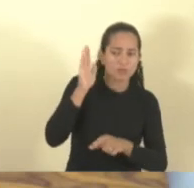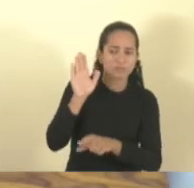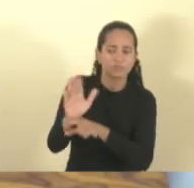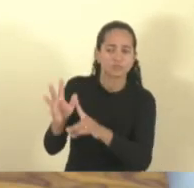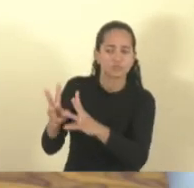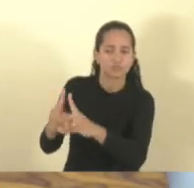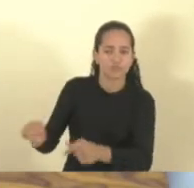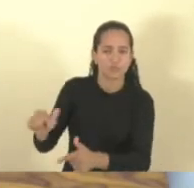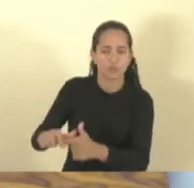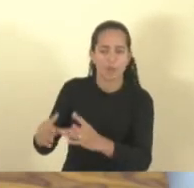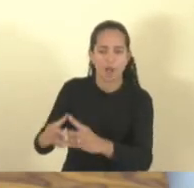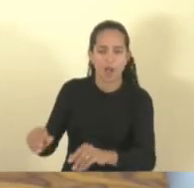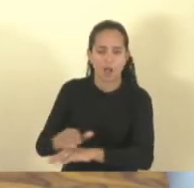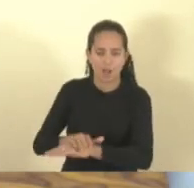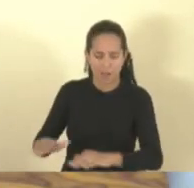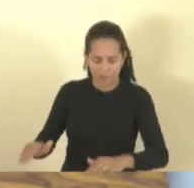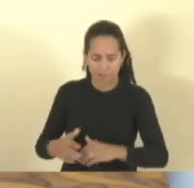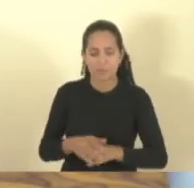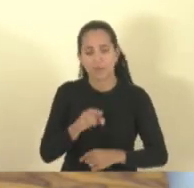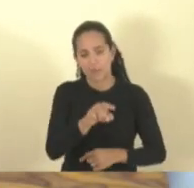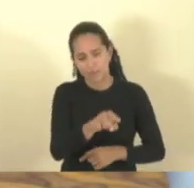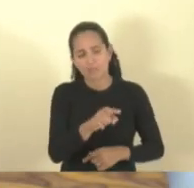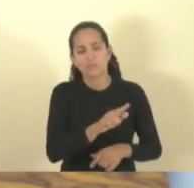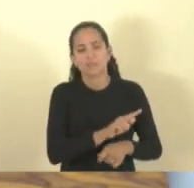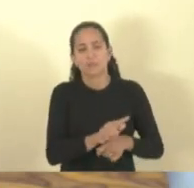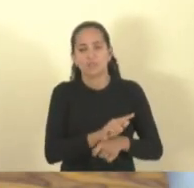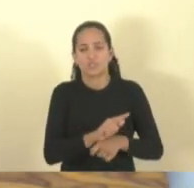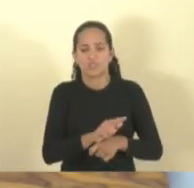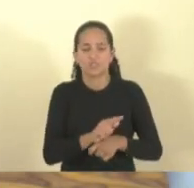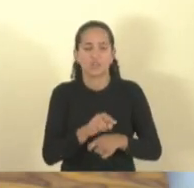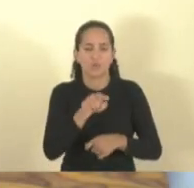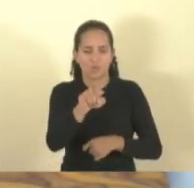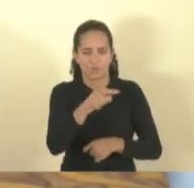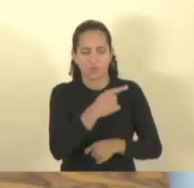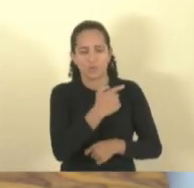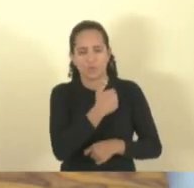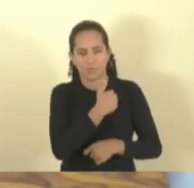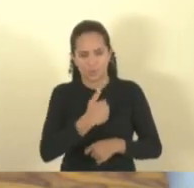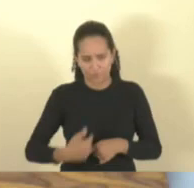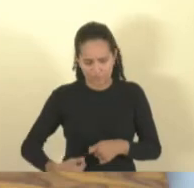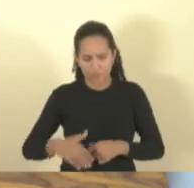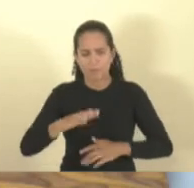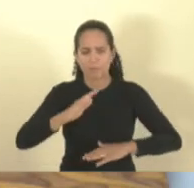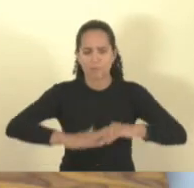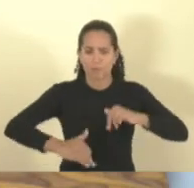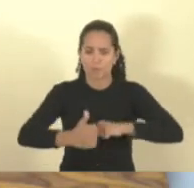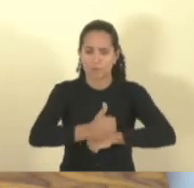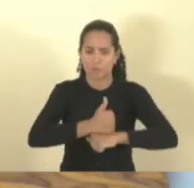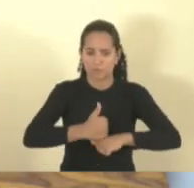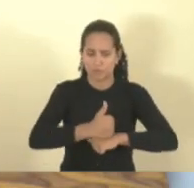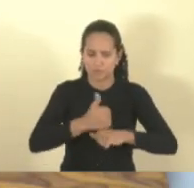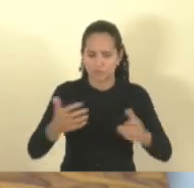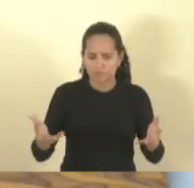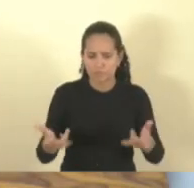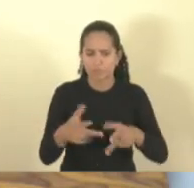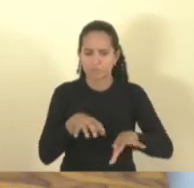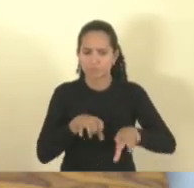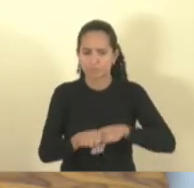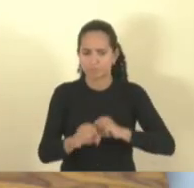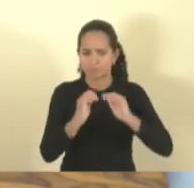servidores especialistas em políticas públicas e gestão governamental são profissionais altamente